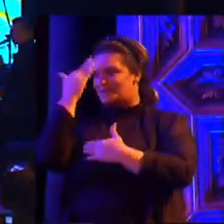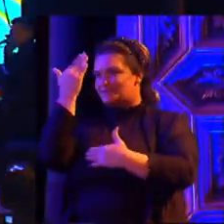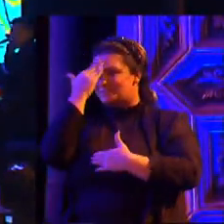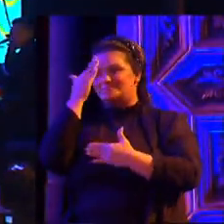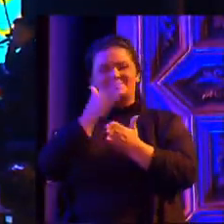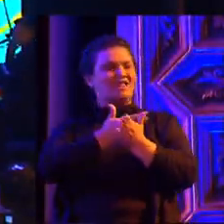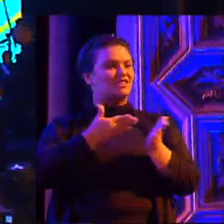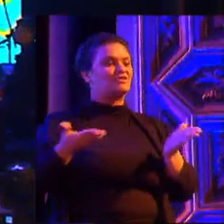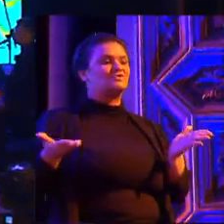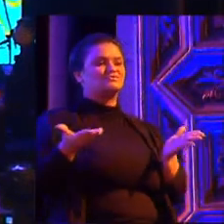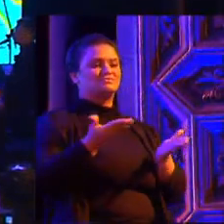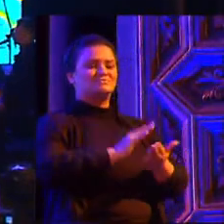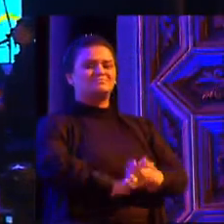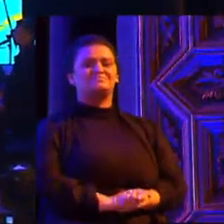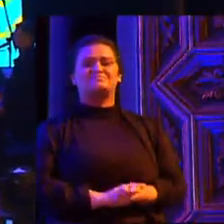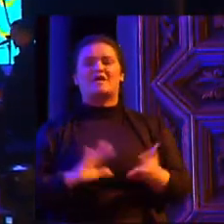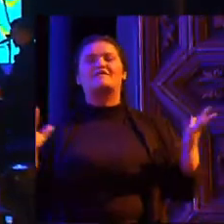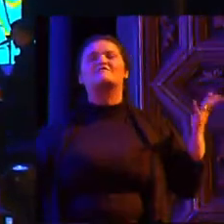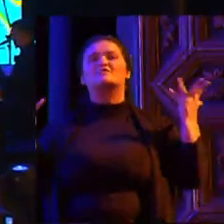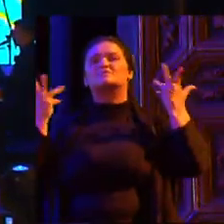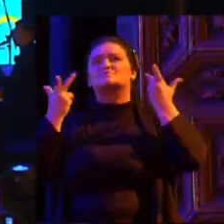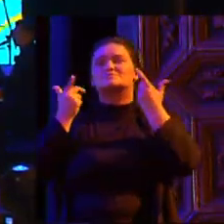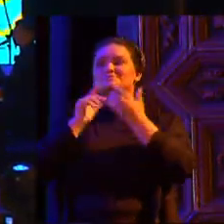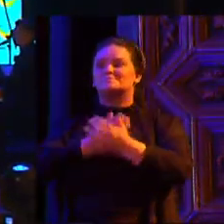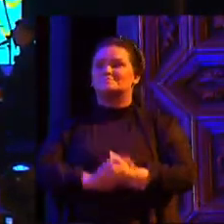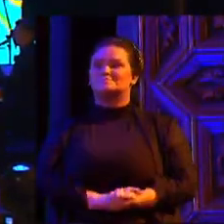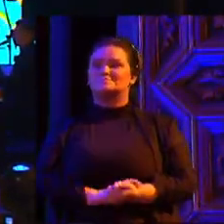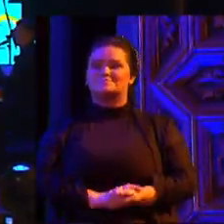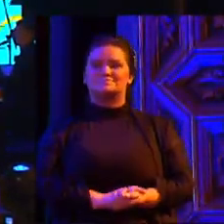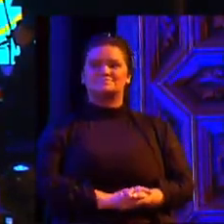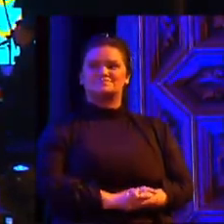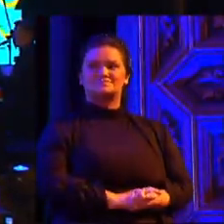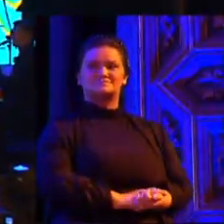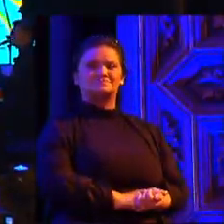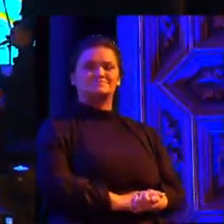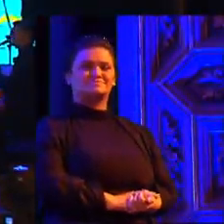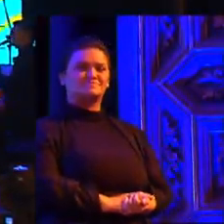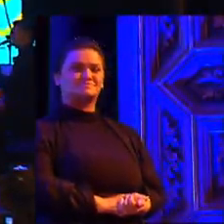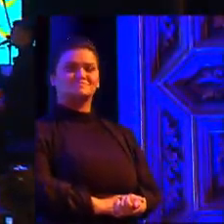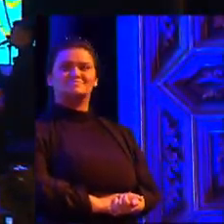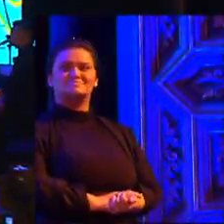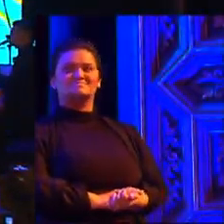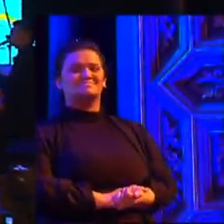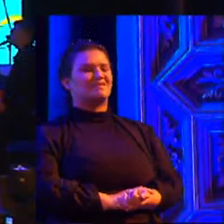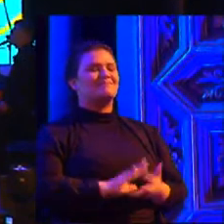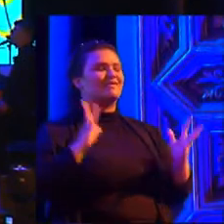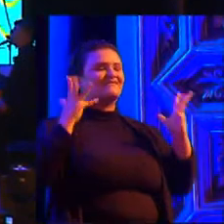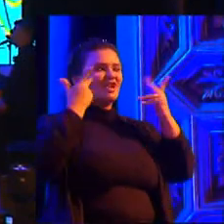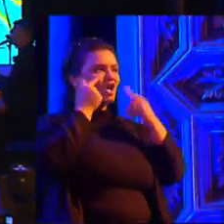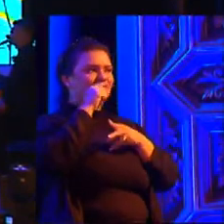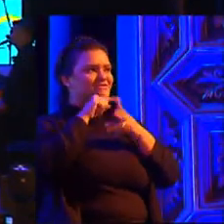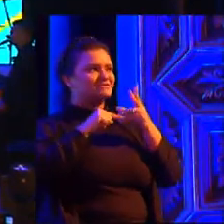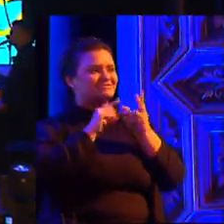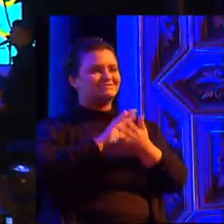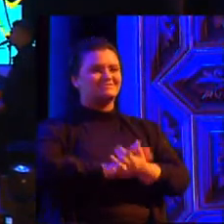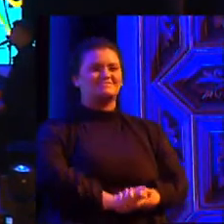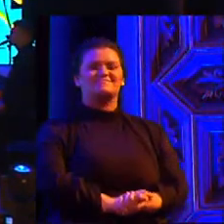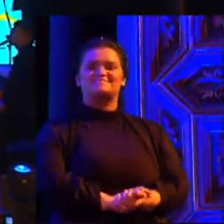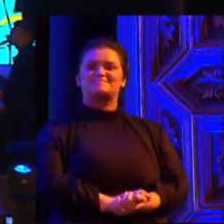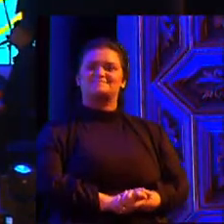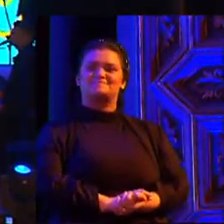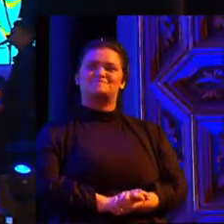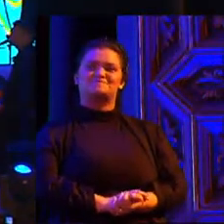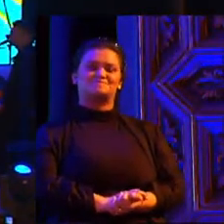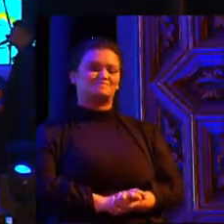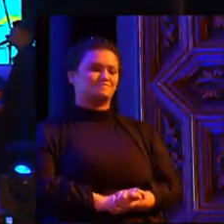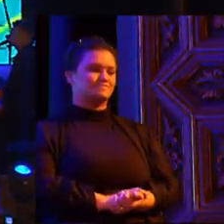lindos, lindos, maravilhosos. Ai, eu fico emocionado, viu, Gigi? A gente, a Marisa e a Lute, maravilhosas. Ai,